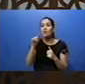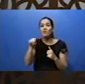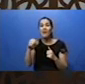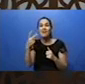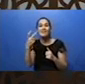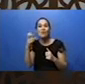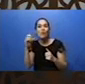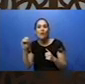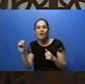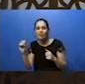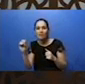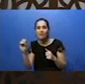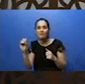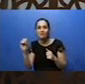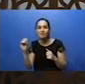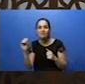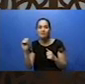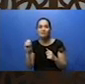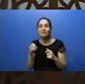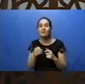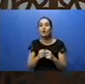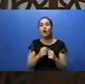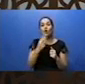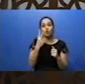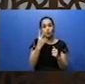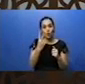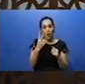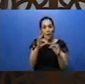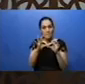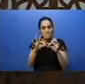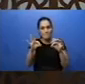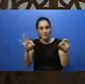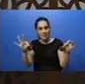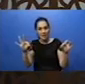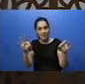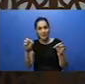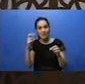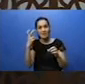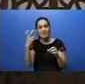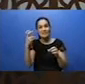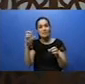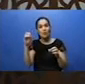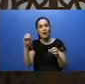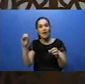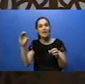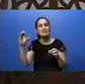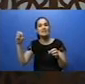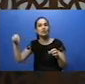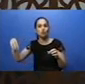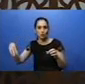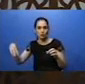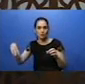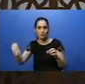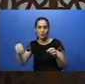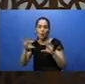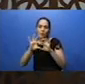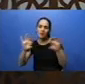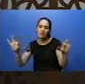2,50. Então, é 2 metros e 50. Aquele pedaço de